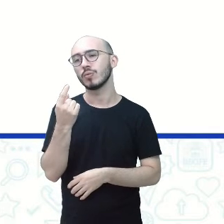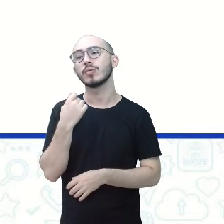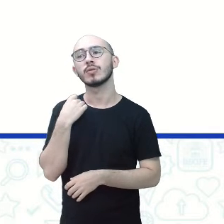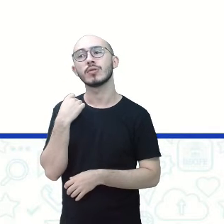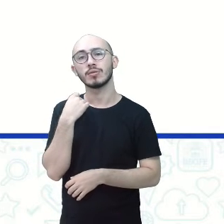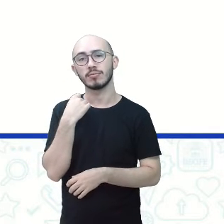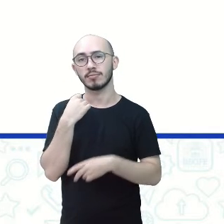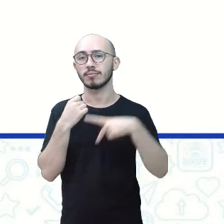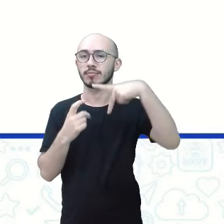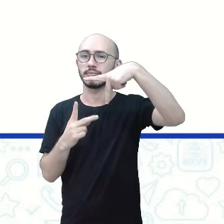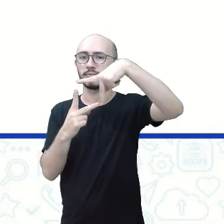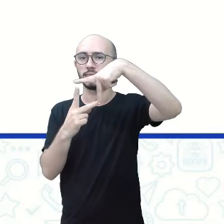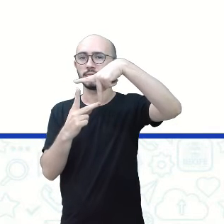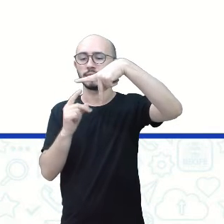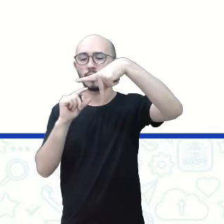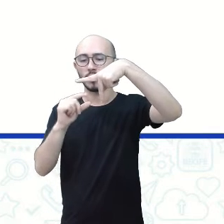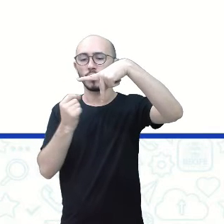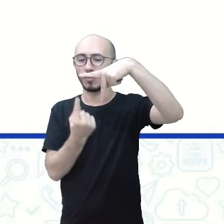3,